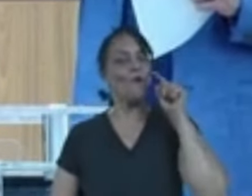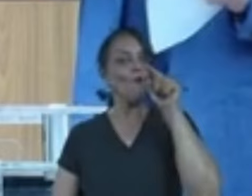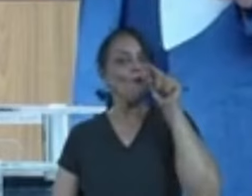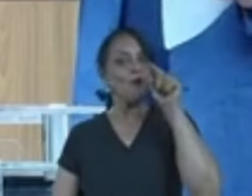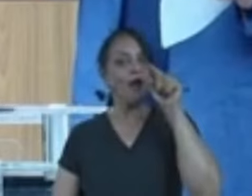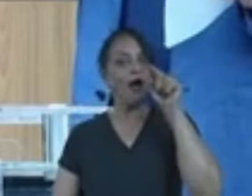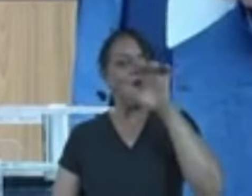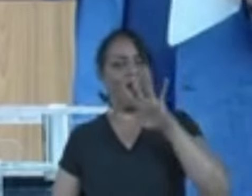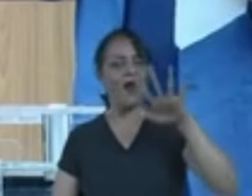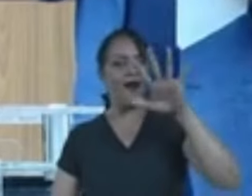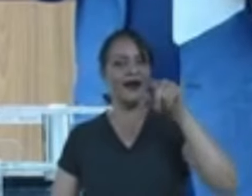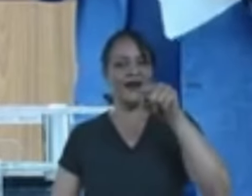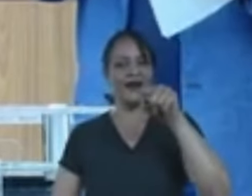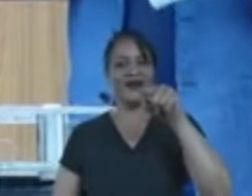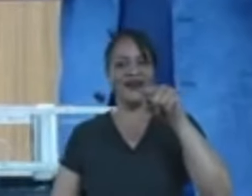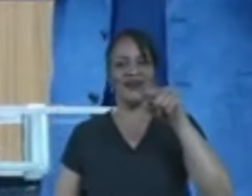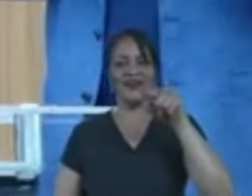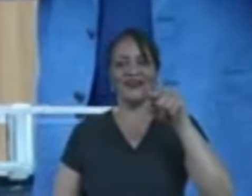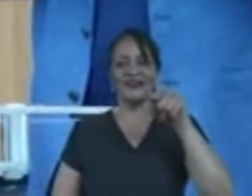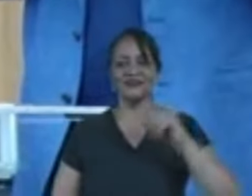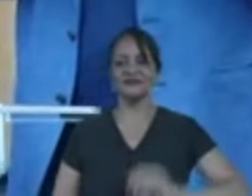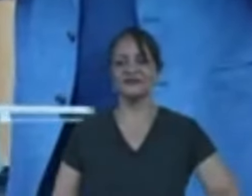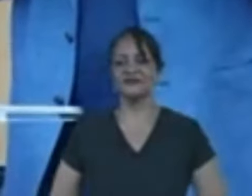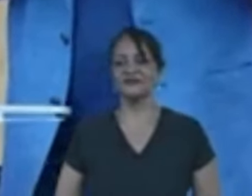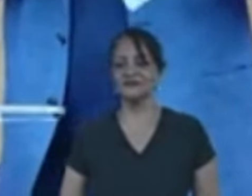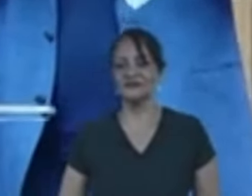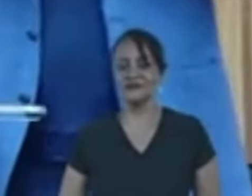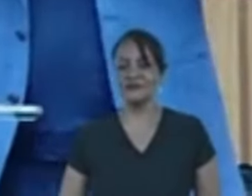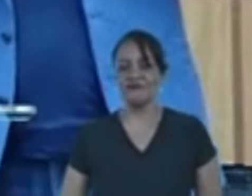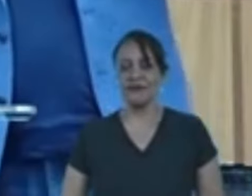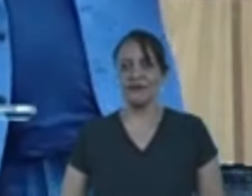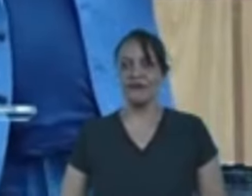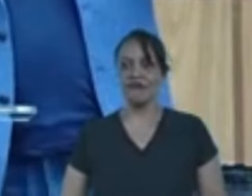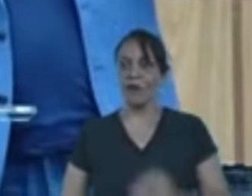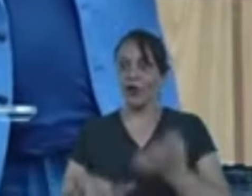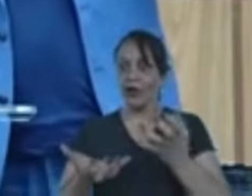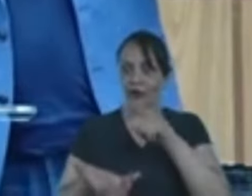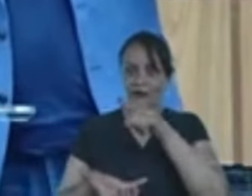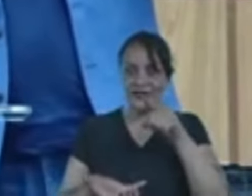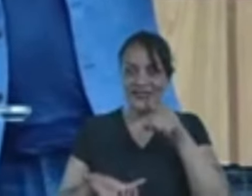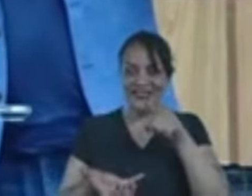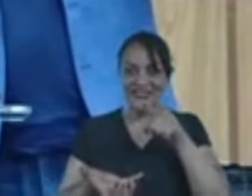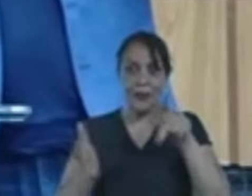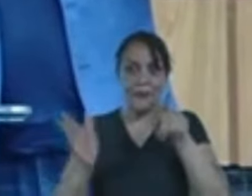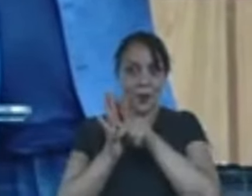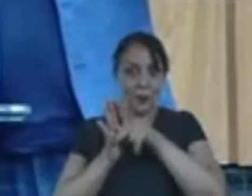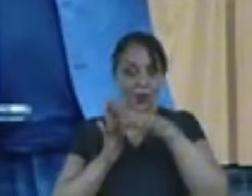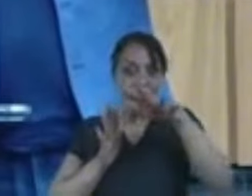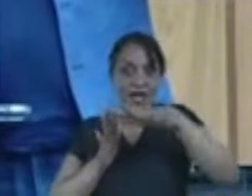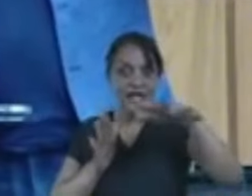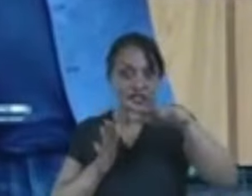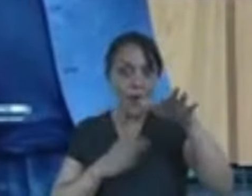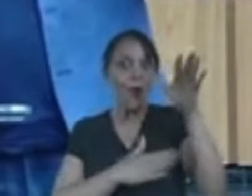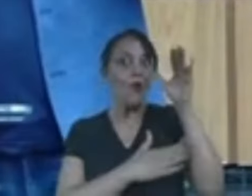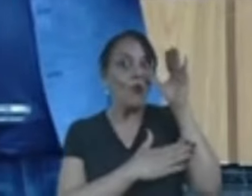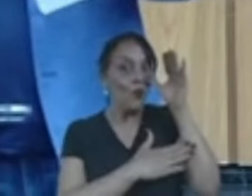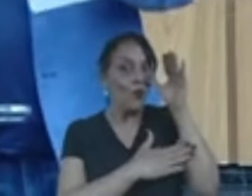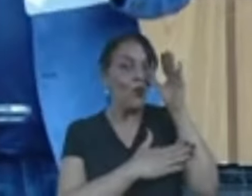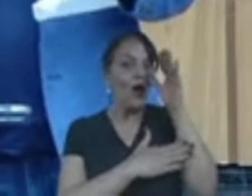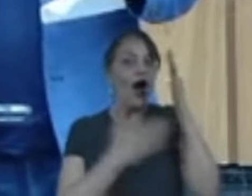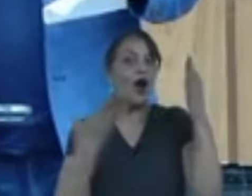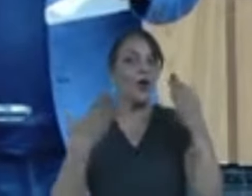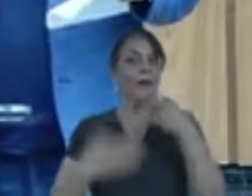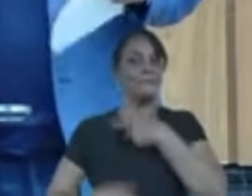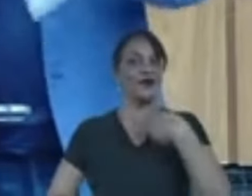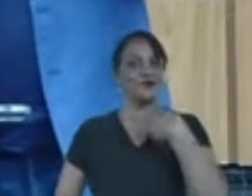E a gente espera que o pessoal do Maranhão esteja aí tudo ligado, né? Vocês vão ouvir agora a mensagem